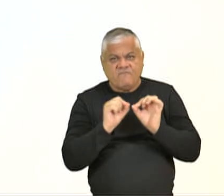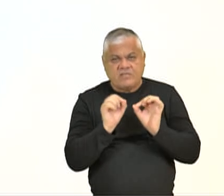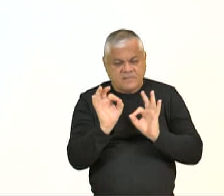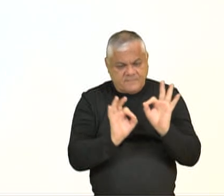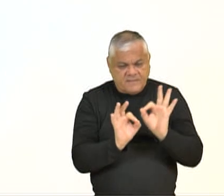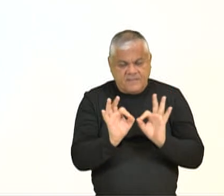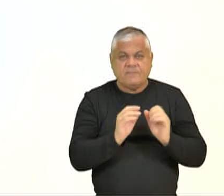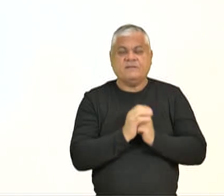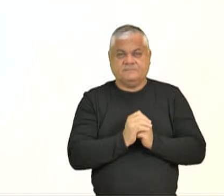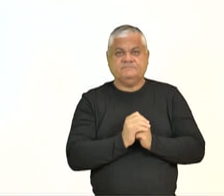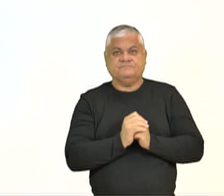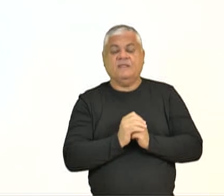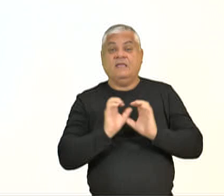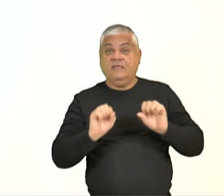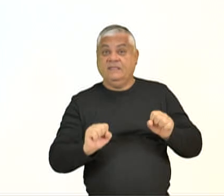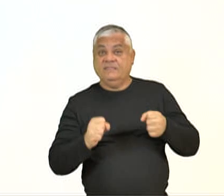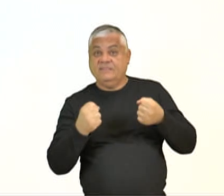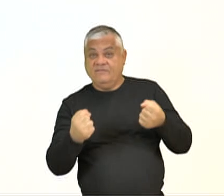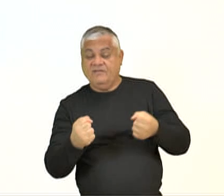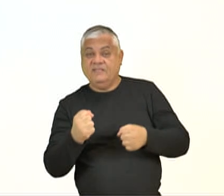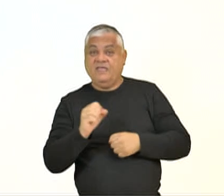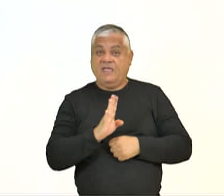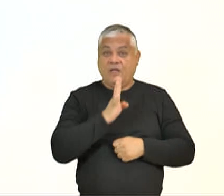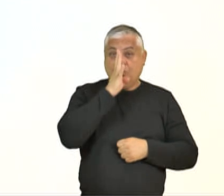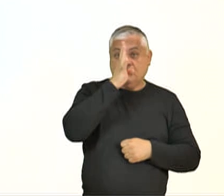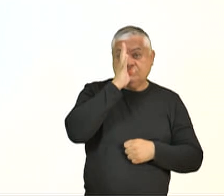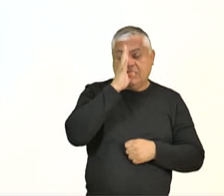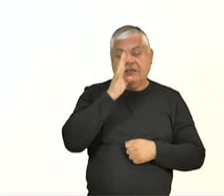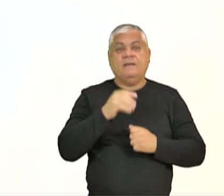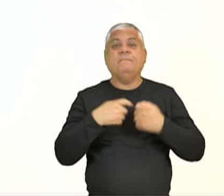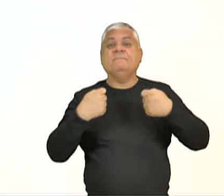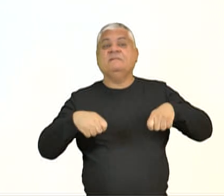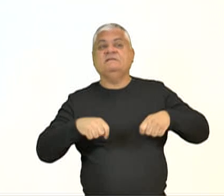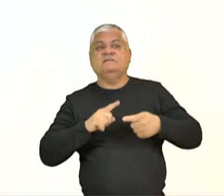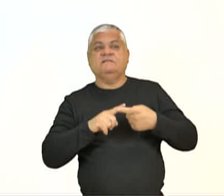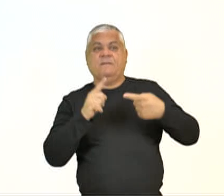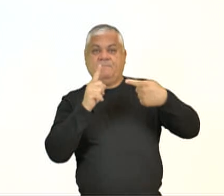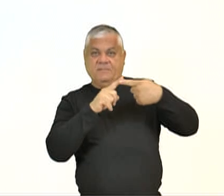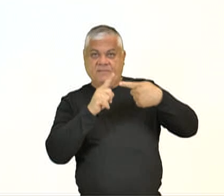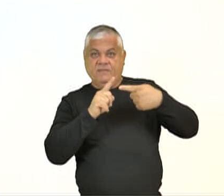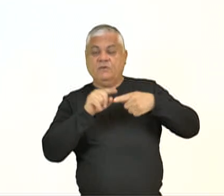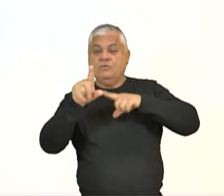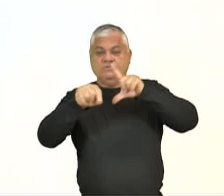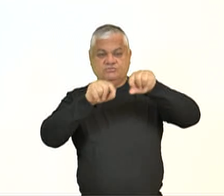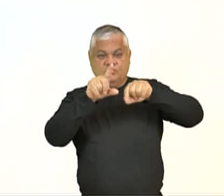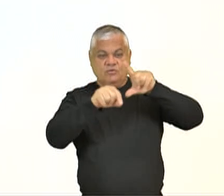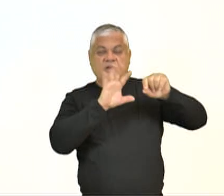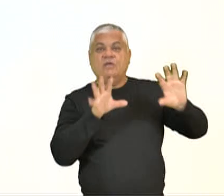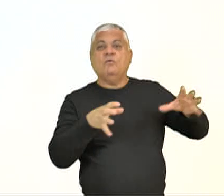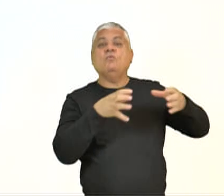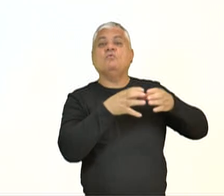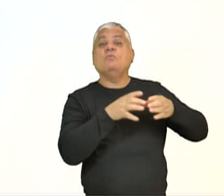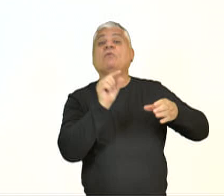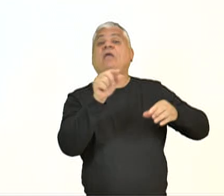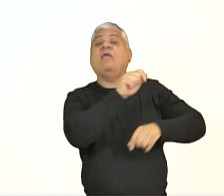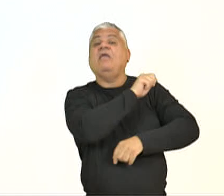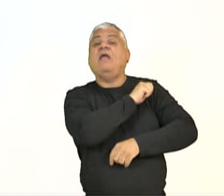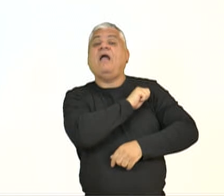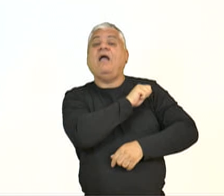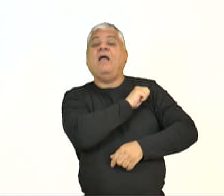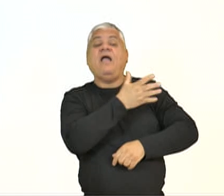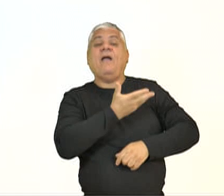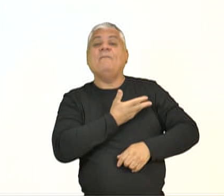a sua posição, defender ou acusar, será necessário definir os estudantes que farão parte do seu grupo,